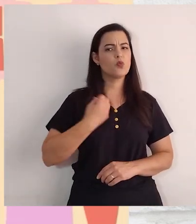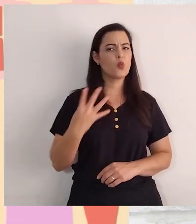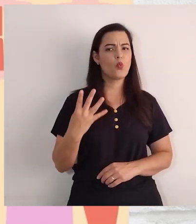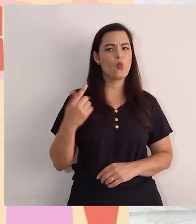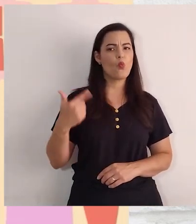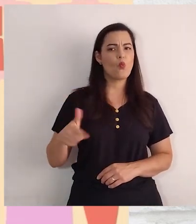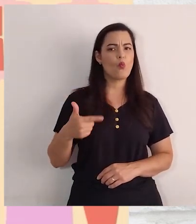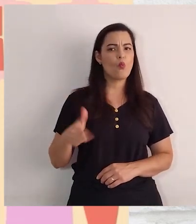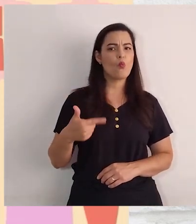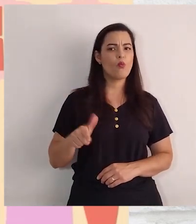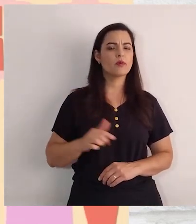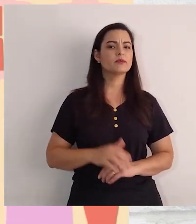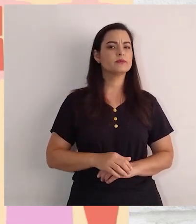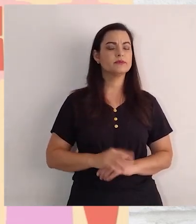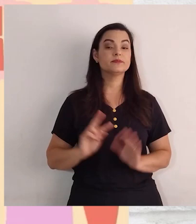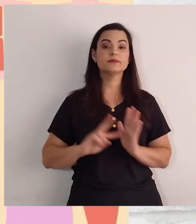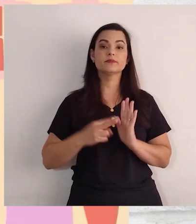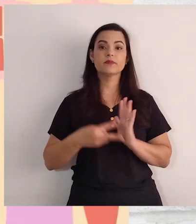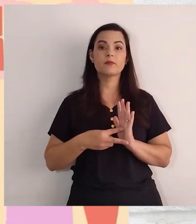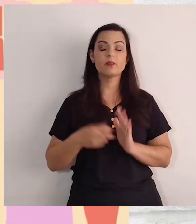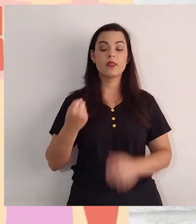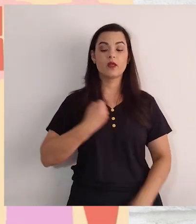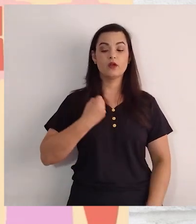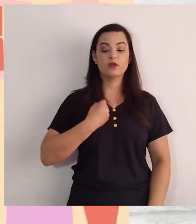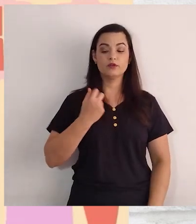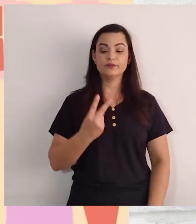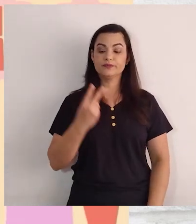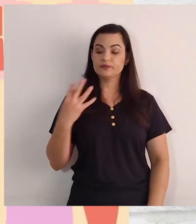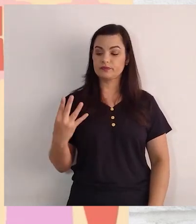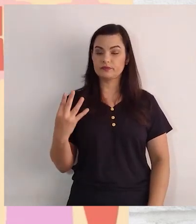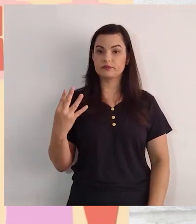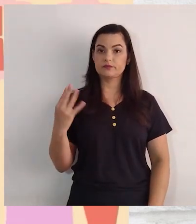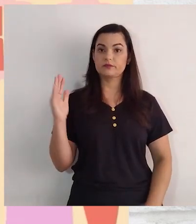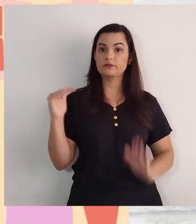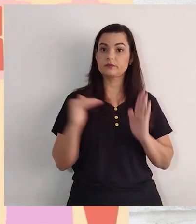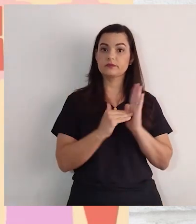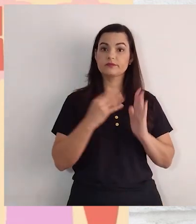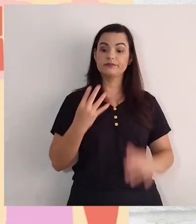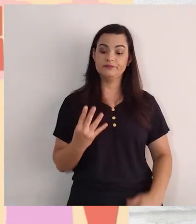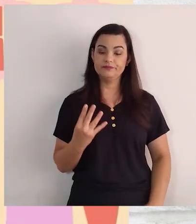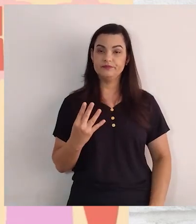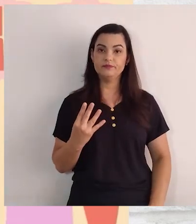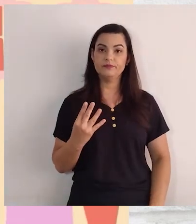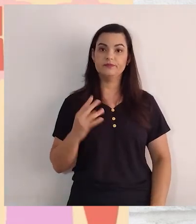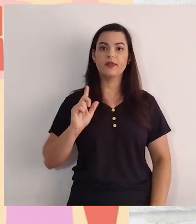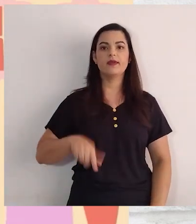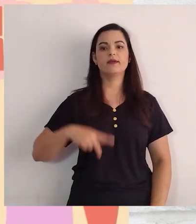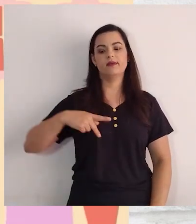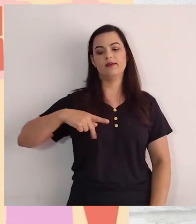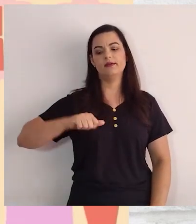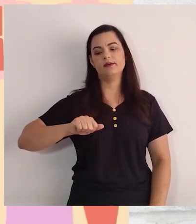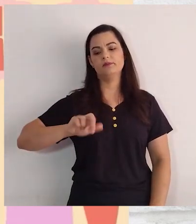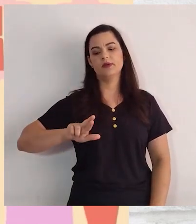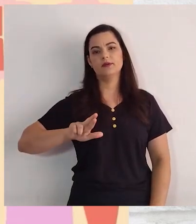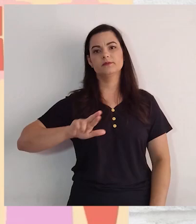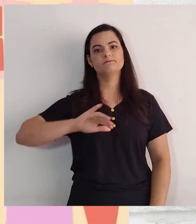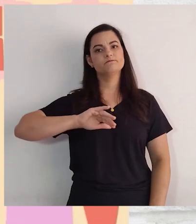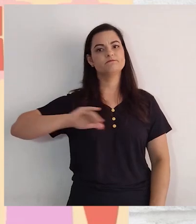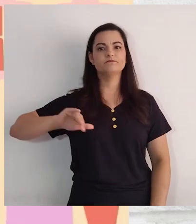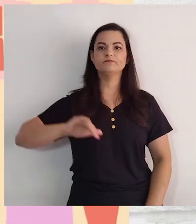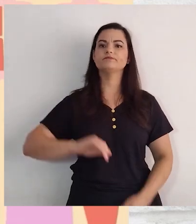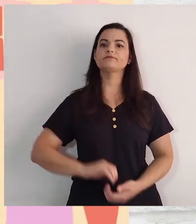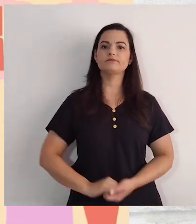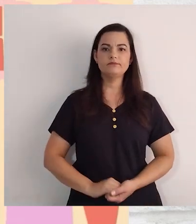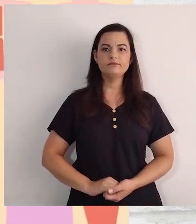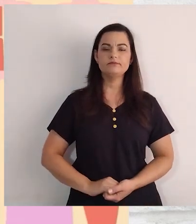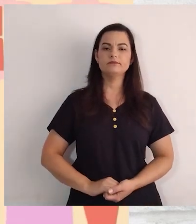Então, isso significa que o número 24, que termina com 4, é um número par, não é um número ímpar.